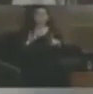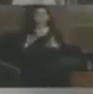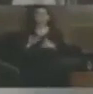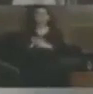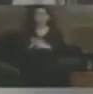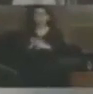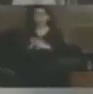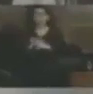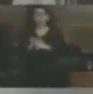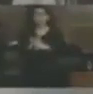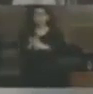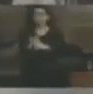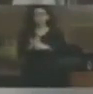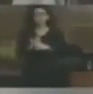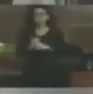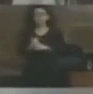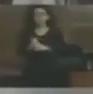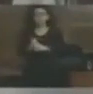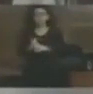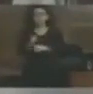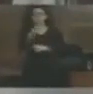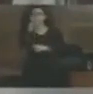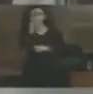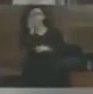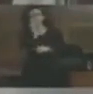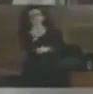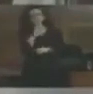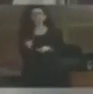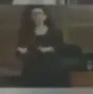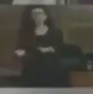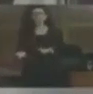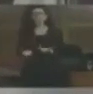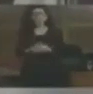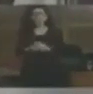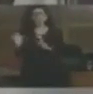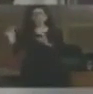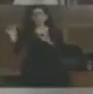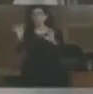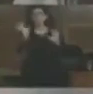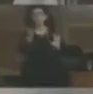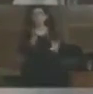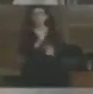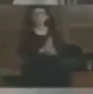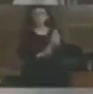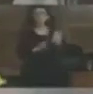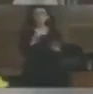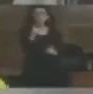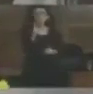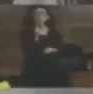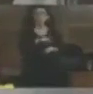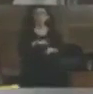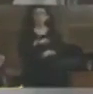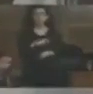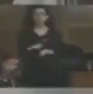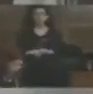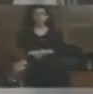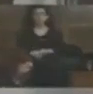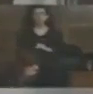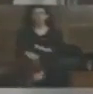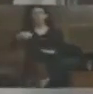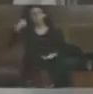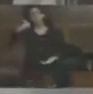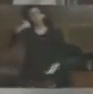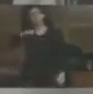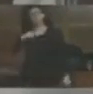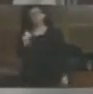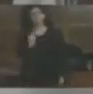a gente. A África. Se dane, amigo. Cada um cuida do seu país. Vamos cuidar do nosso. Primeiro o nosso pirão,